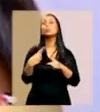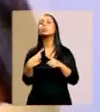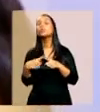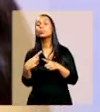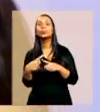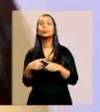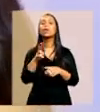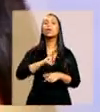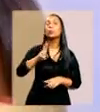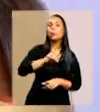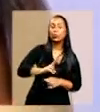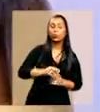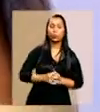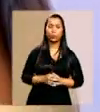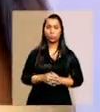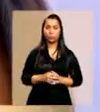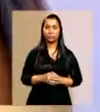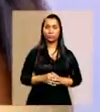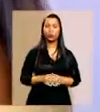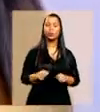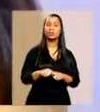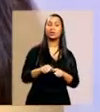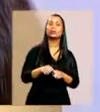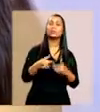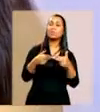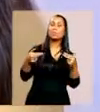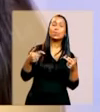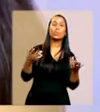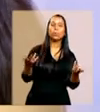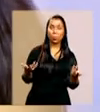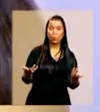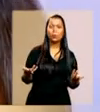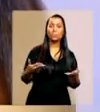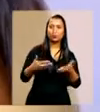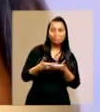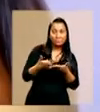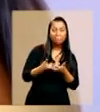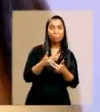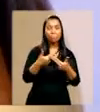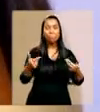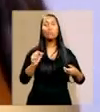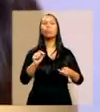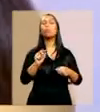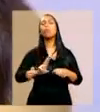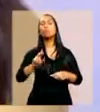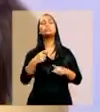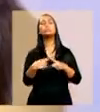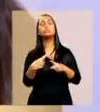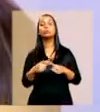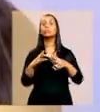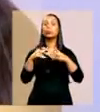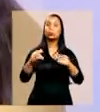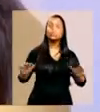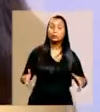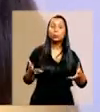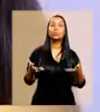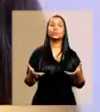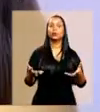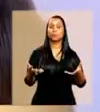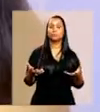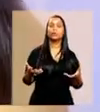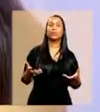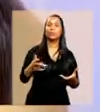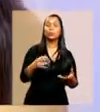para que serve aquilo, né? O que eu posso fazer com aquele objeto. Então, para os pequenos, toda essa manipulação